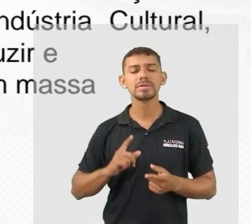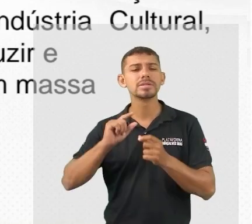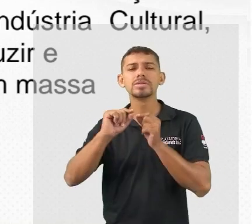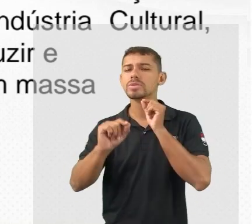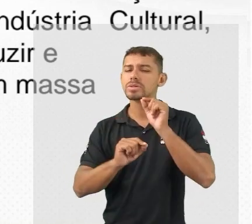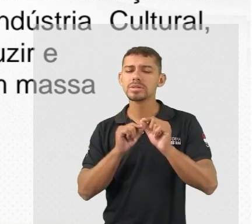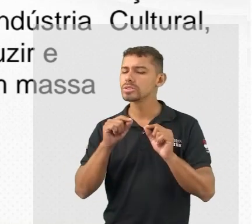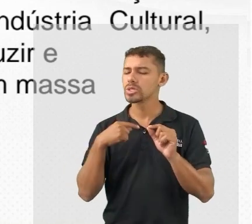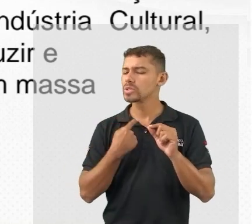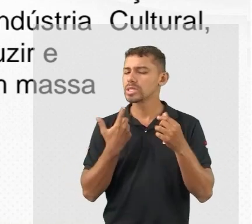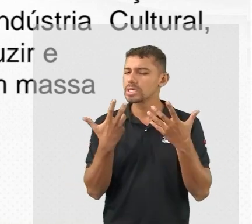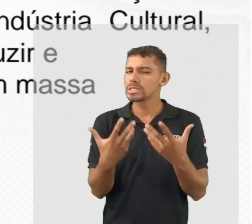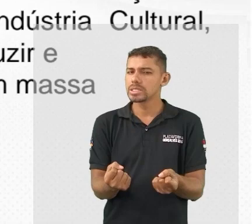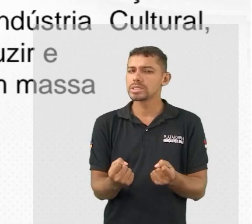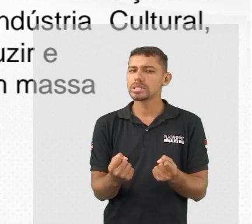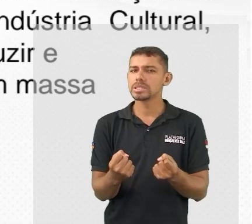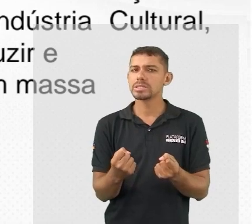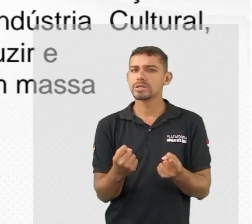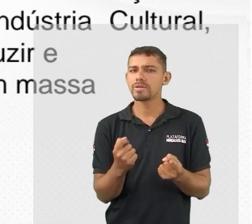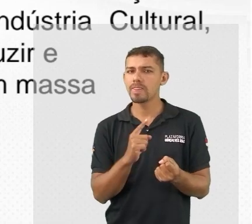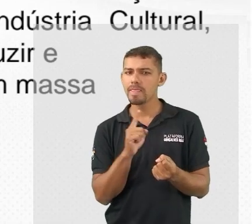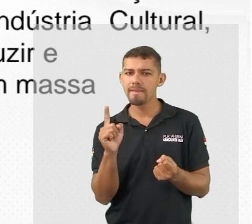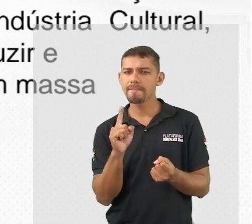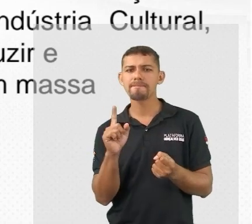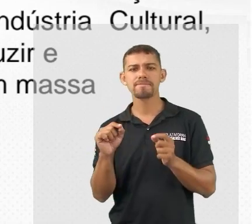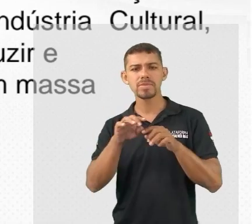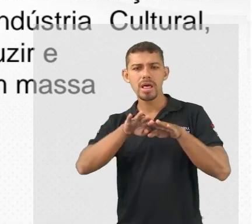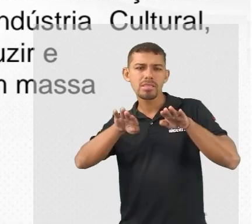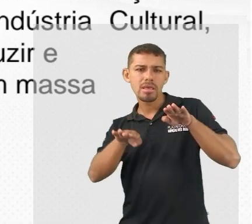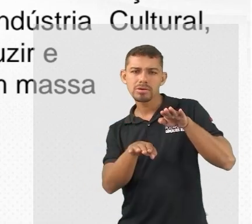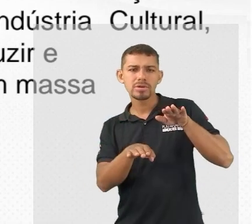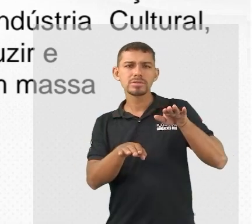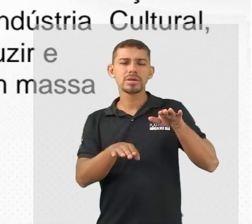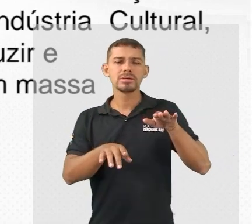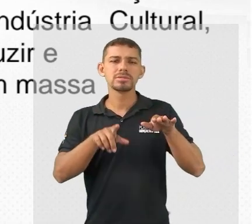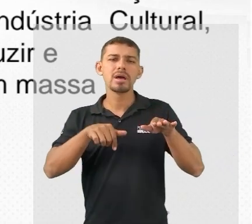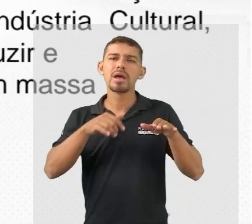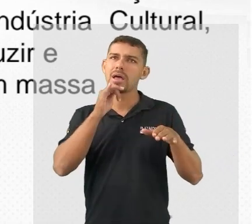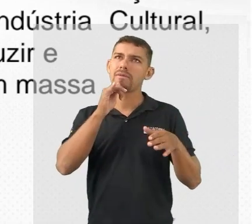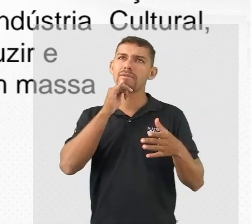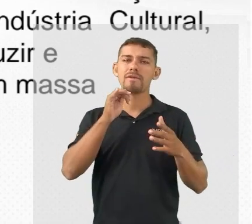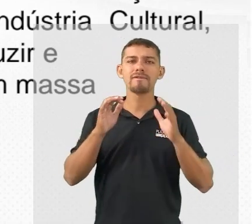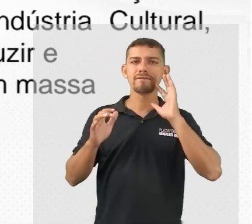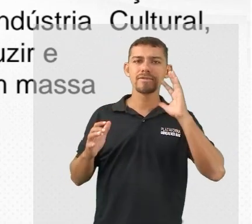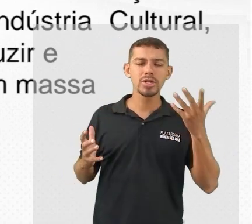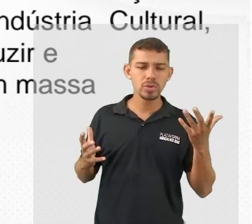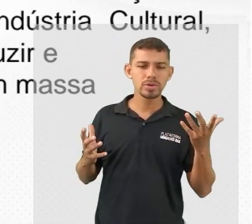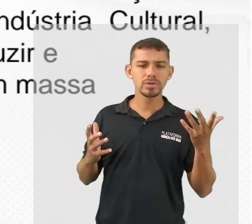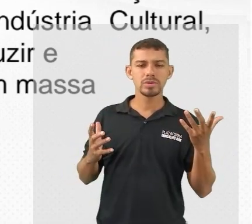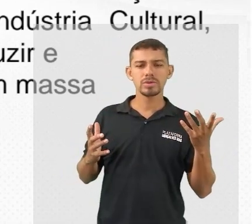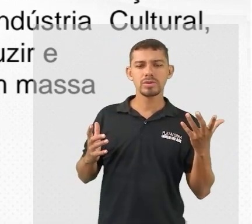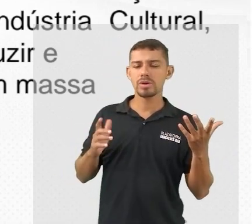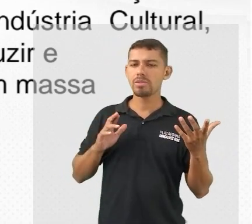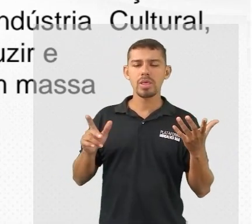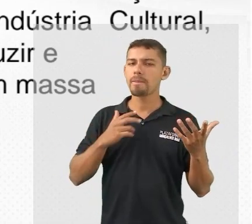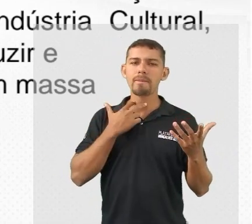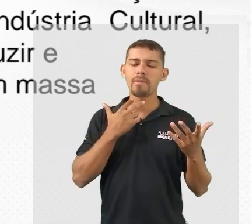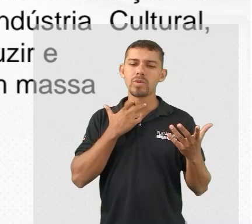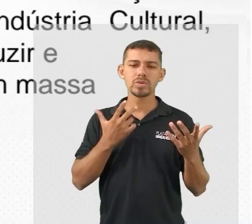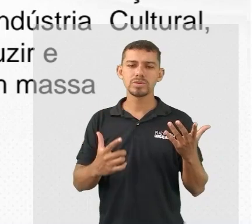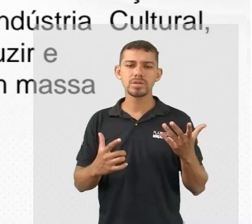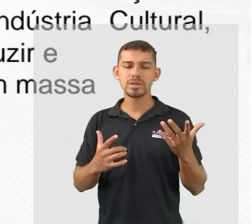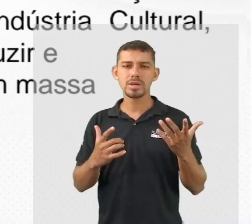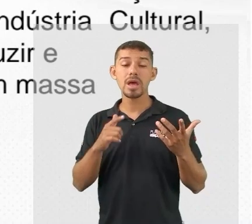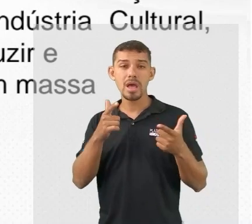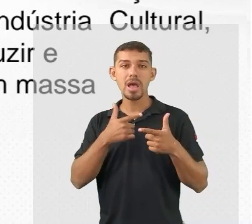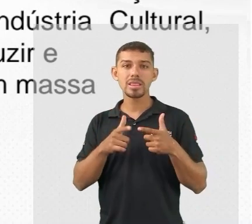a gente adote essa visão, né, de que as desigualdades seriam um fenômeno que não pode ser resolvido, uma vez que ele